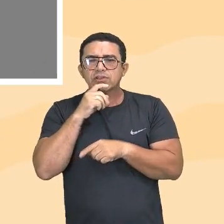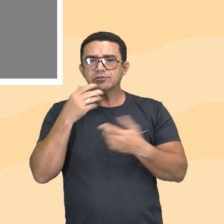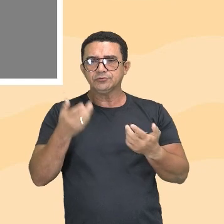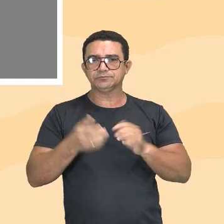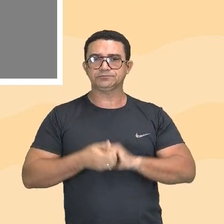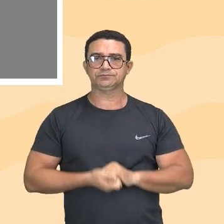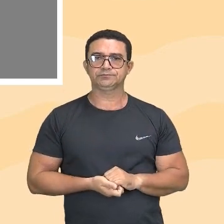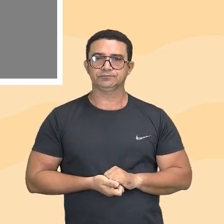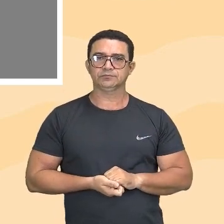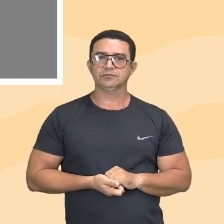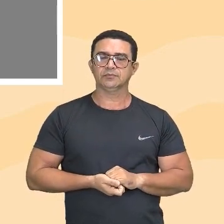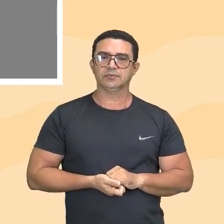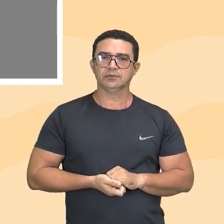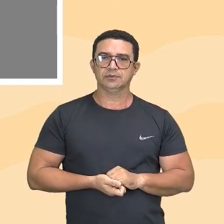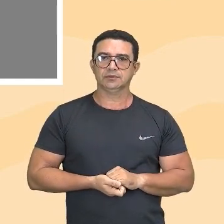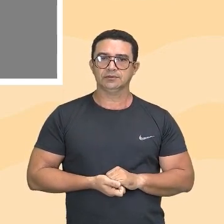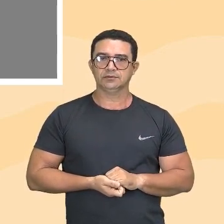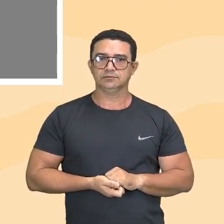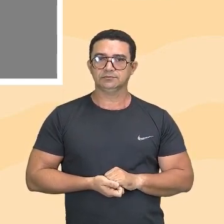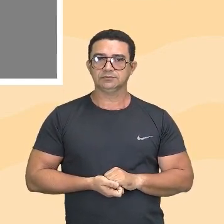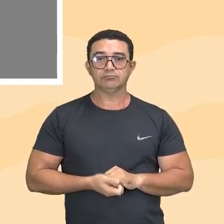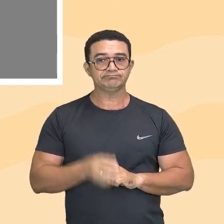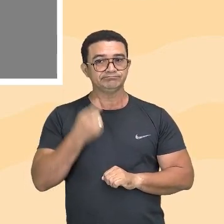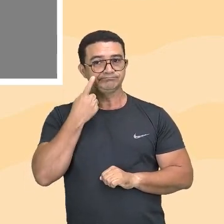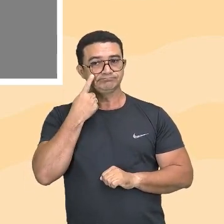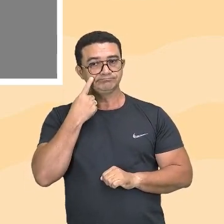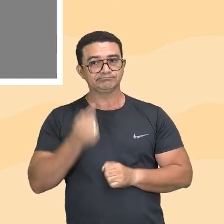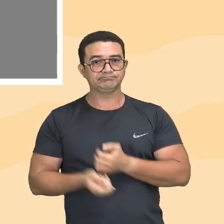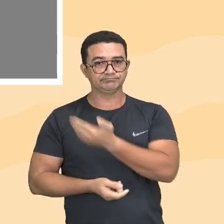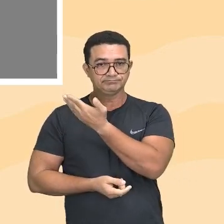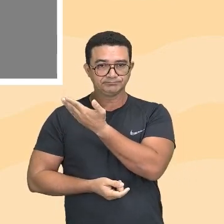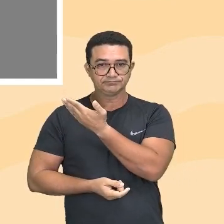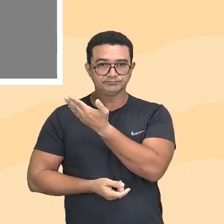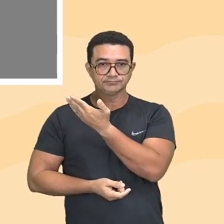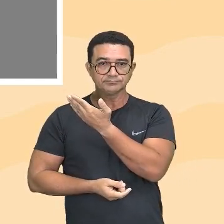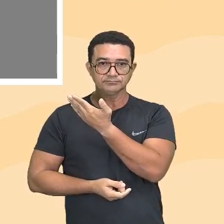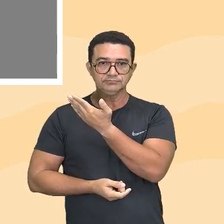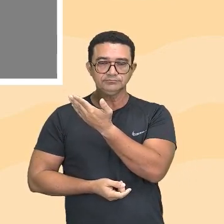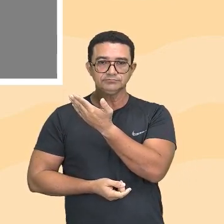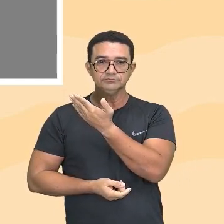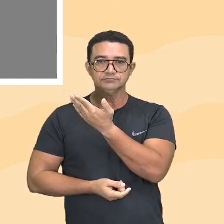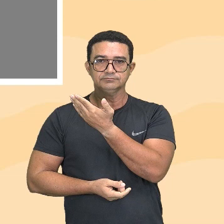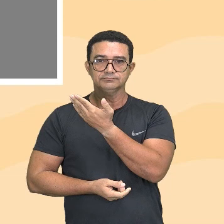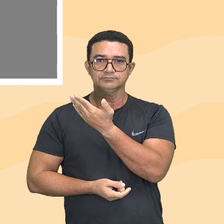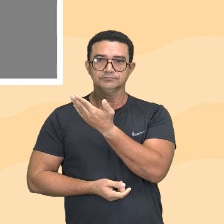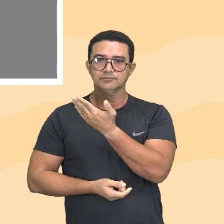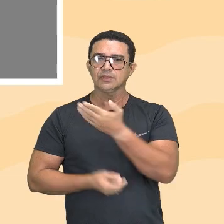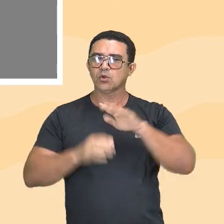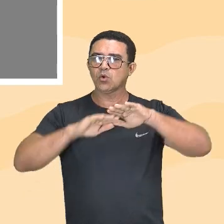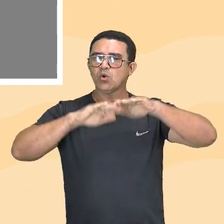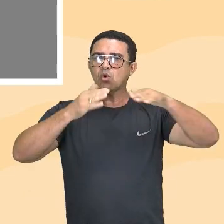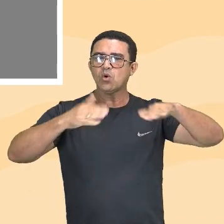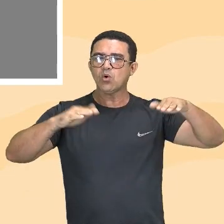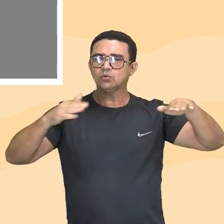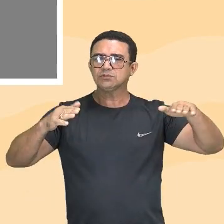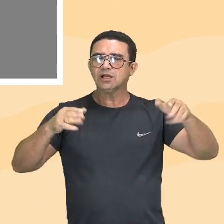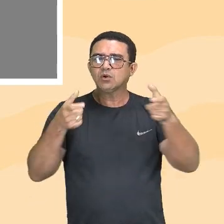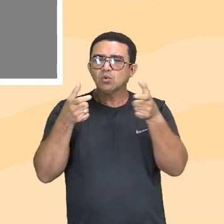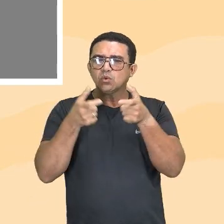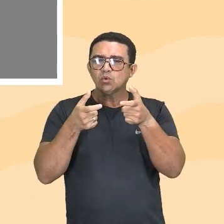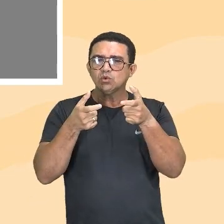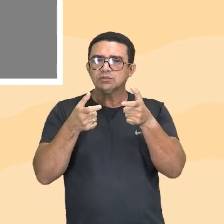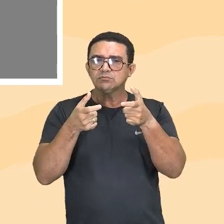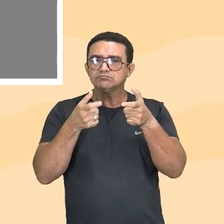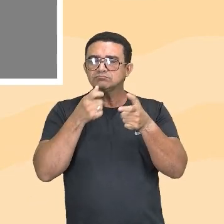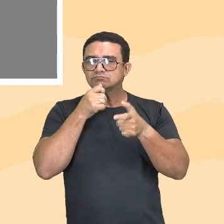visível, a luz que a gente enxerga? Elas estão ali, olha, ali nas ondas curtas, tá certo? Uma